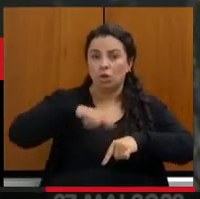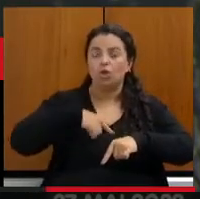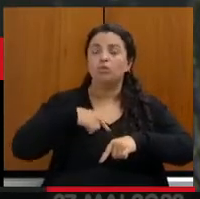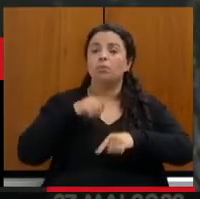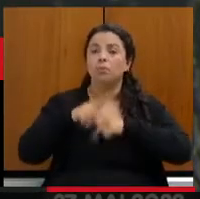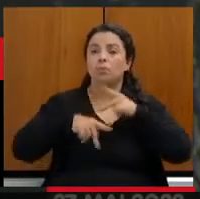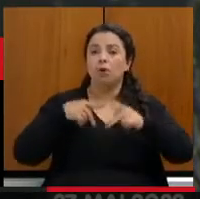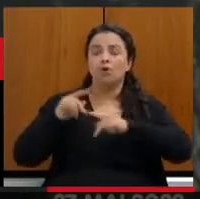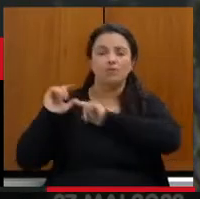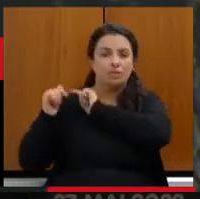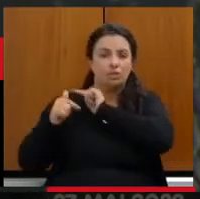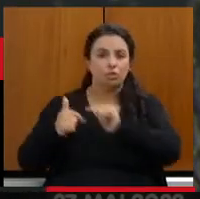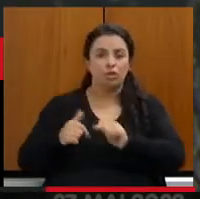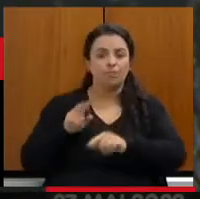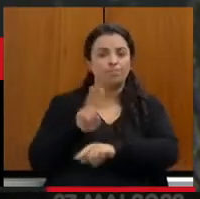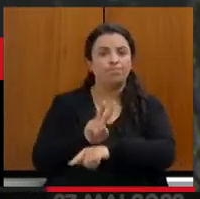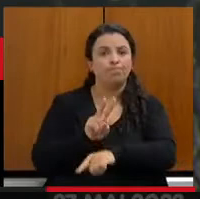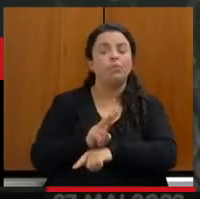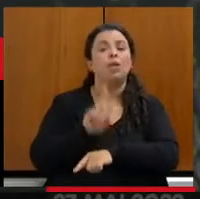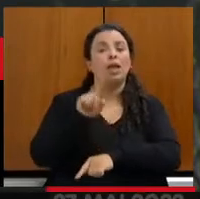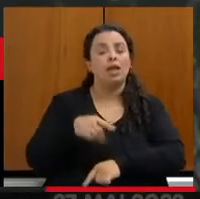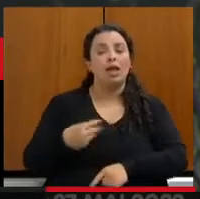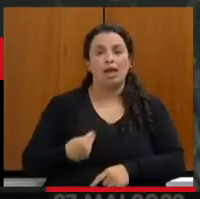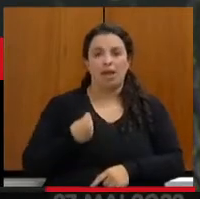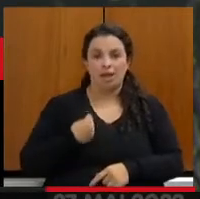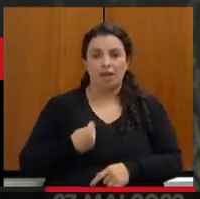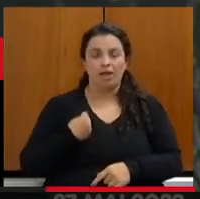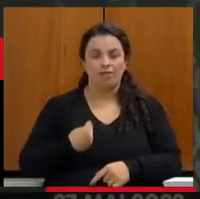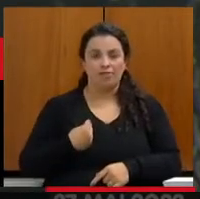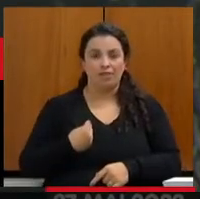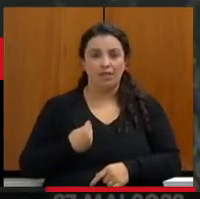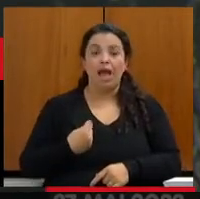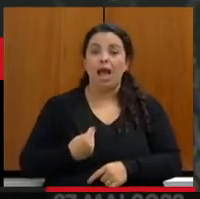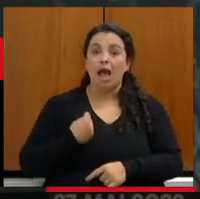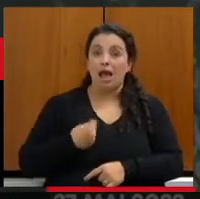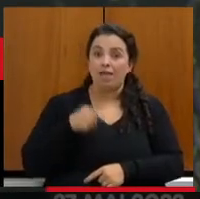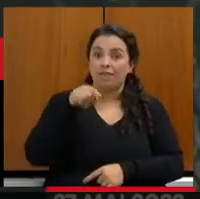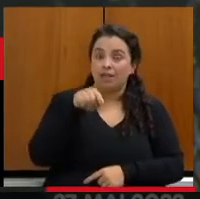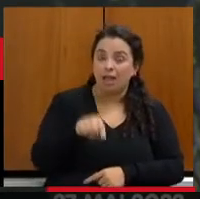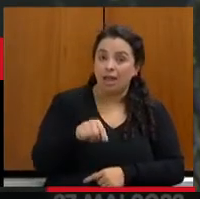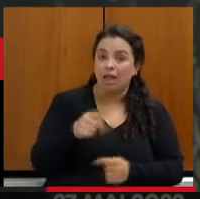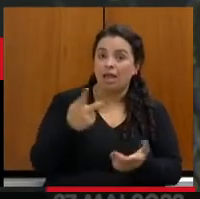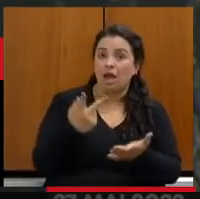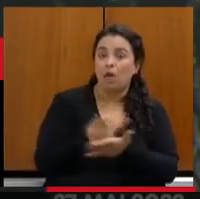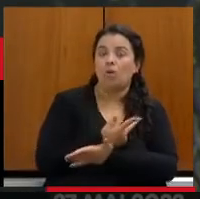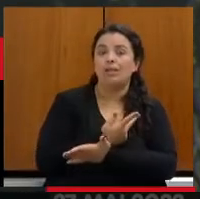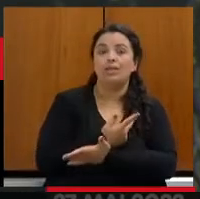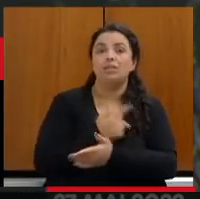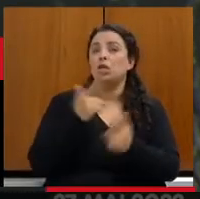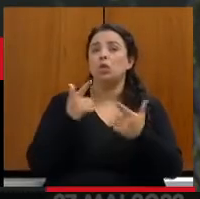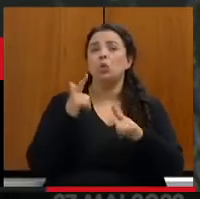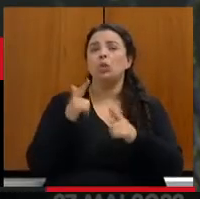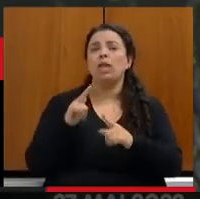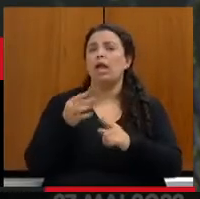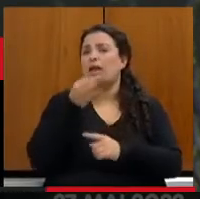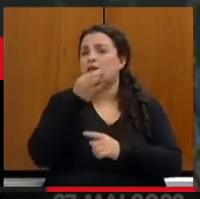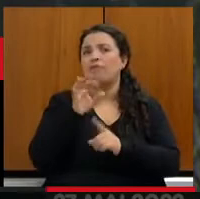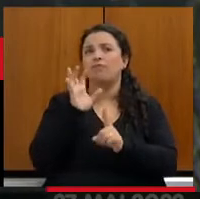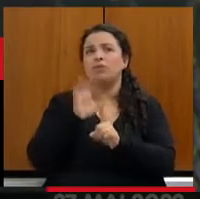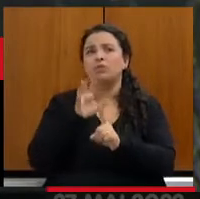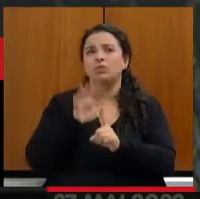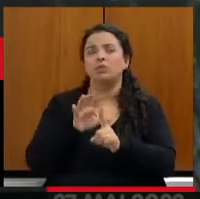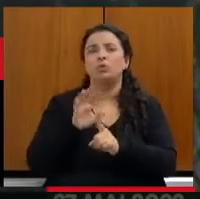zeladores é da vida né A vida que ali se processa sem a intervenção do estado muito bem